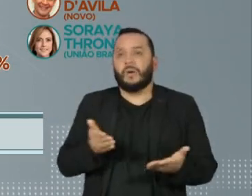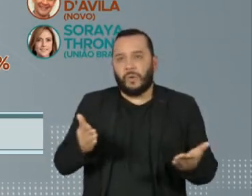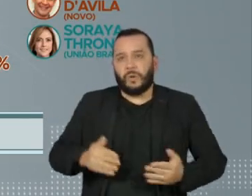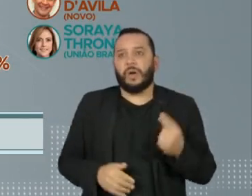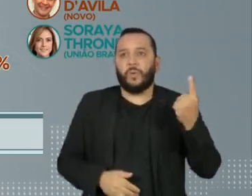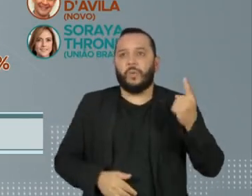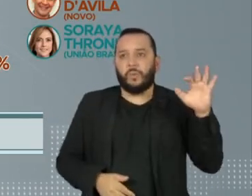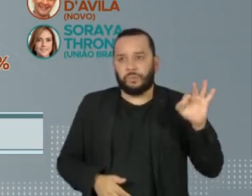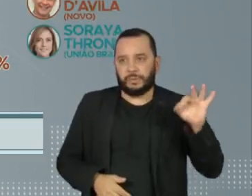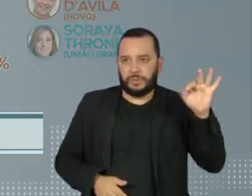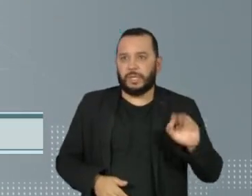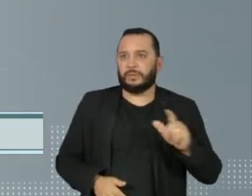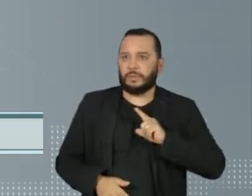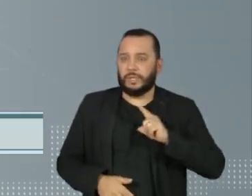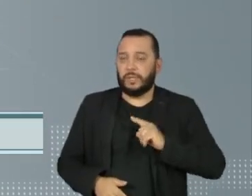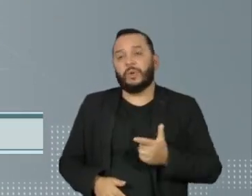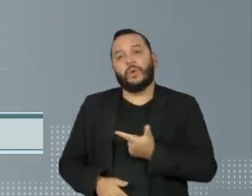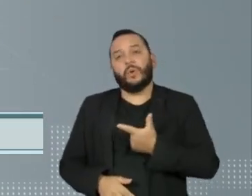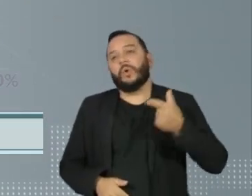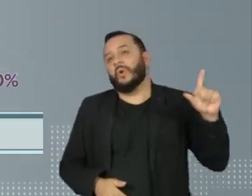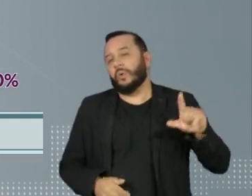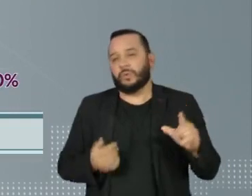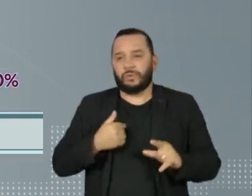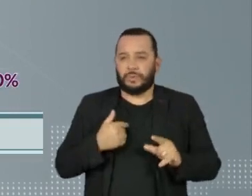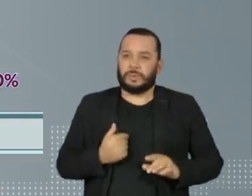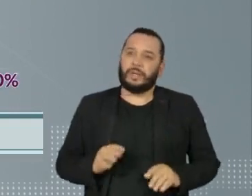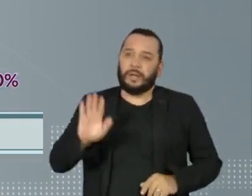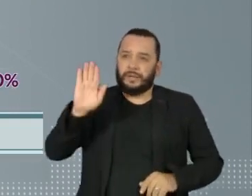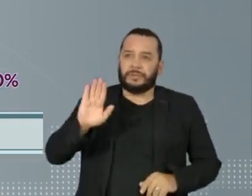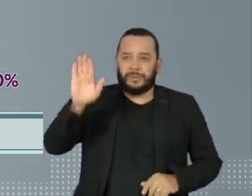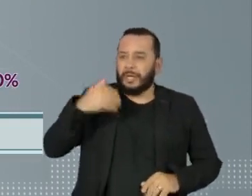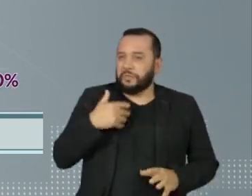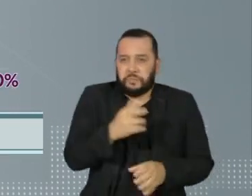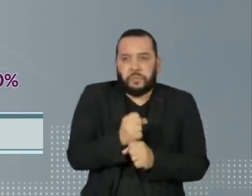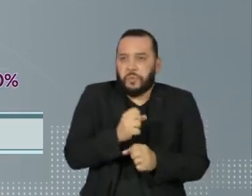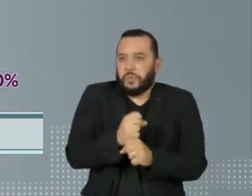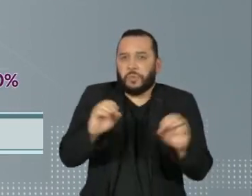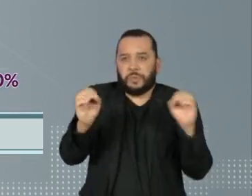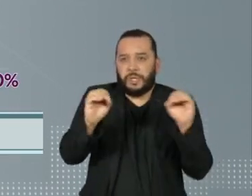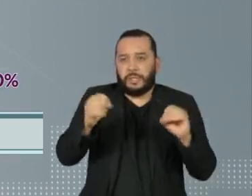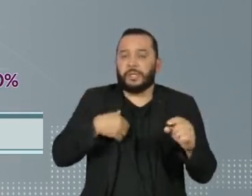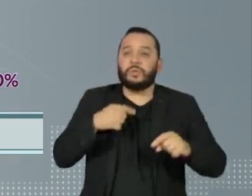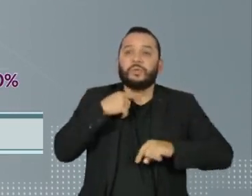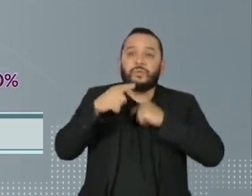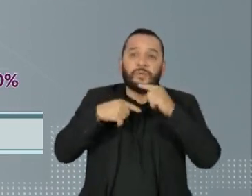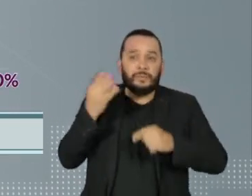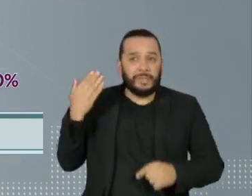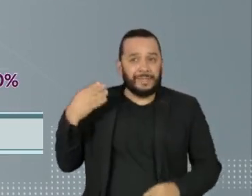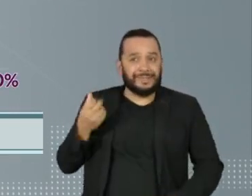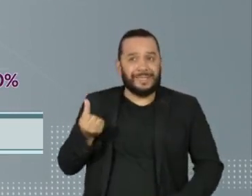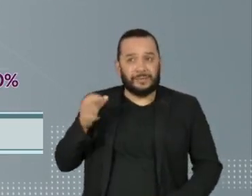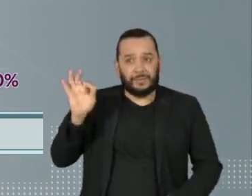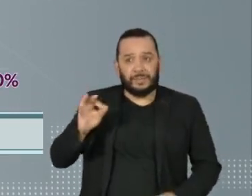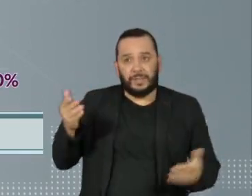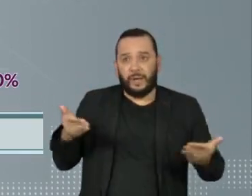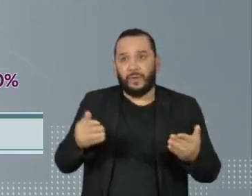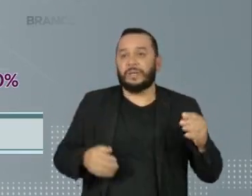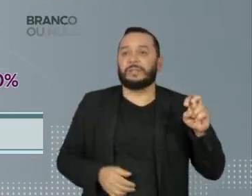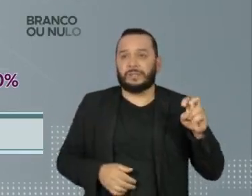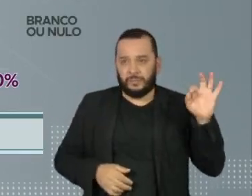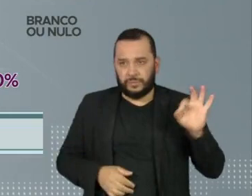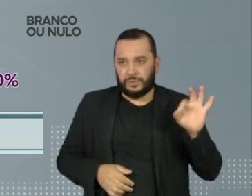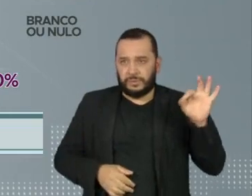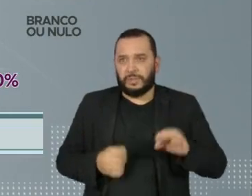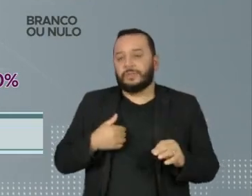por cento de indicações cada um os demais candidatos seguiram sem pontuação indecisos eram seis por cento agora são cinco